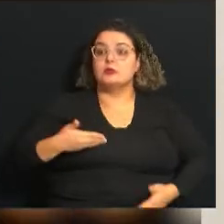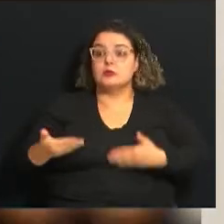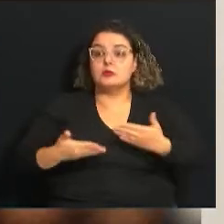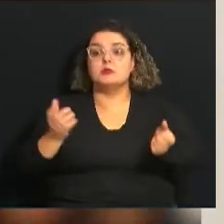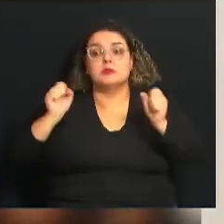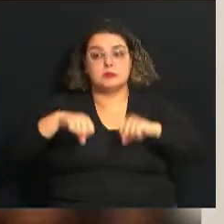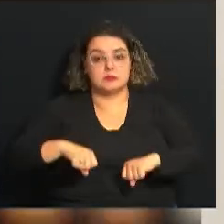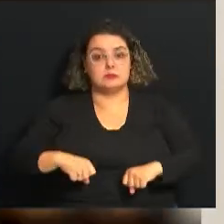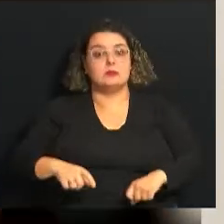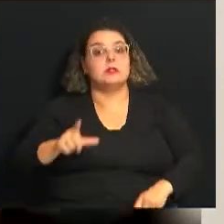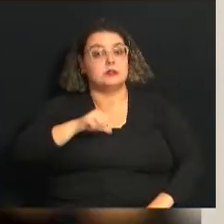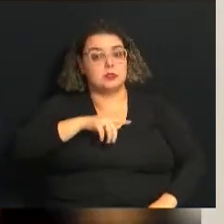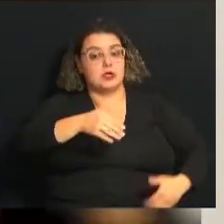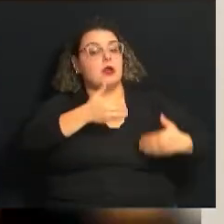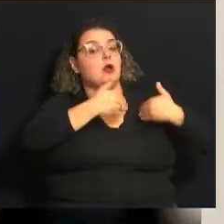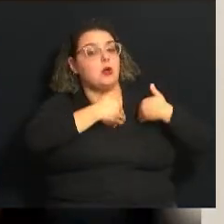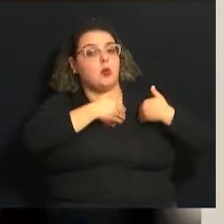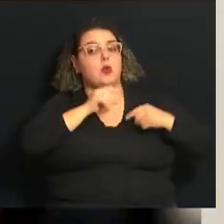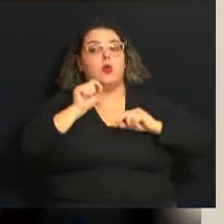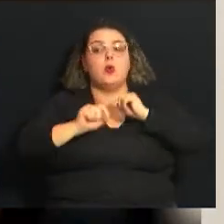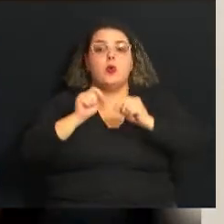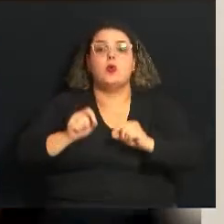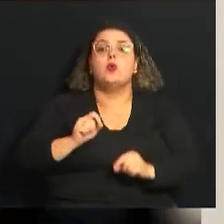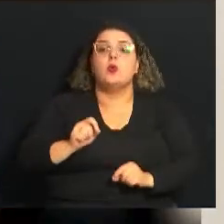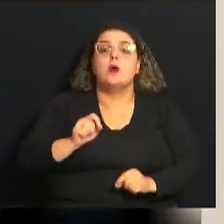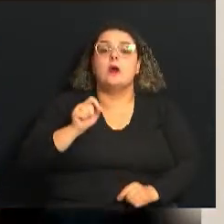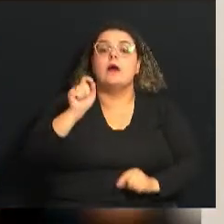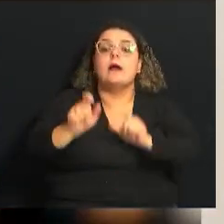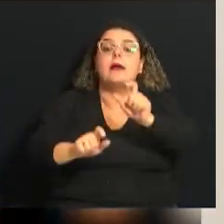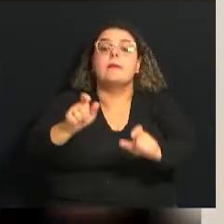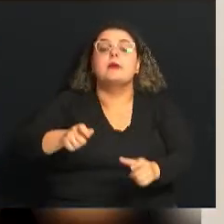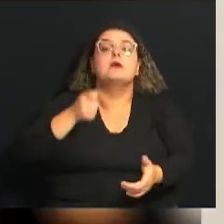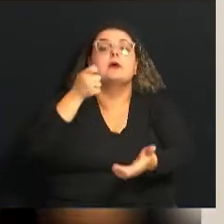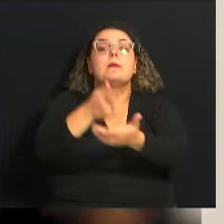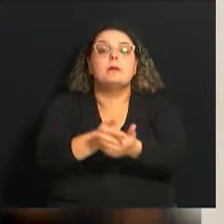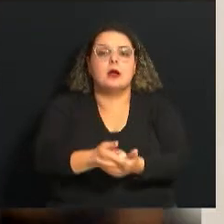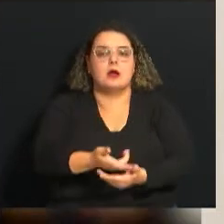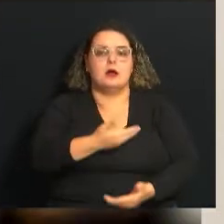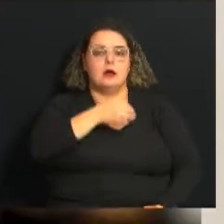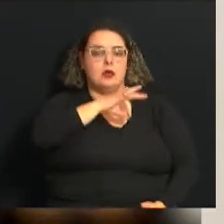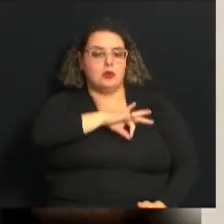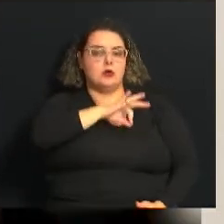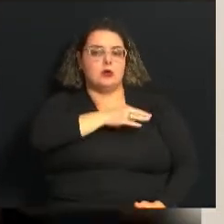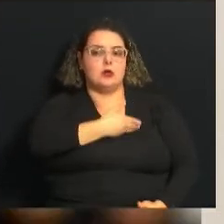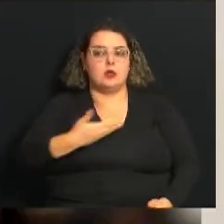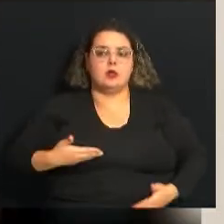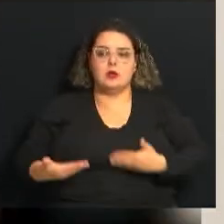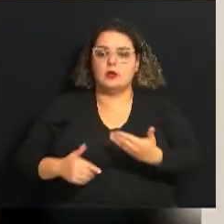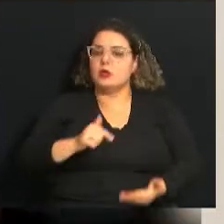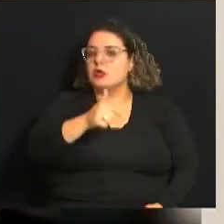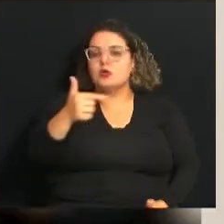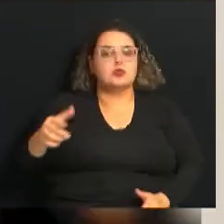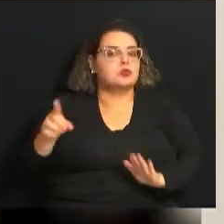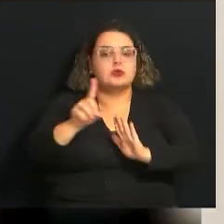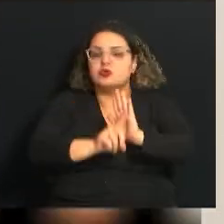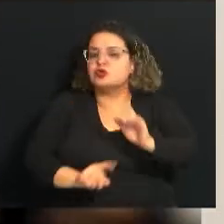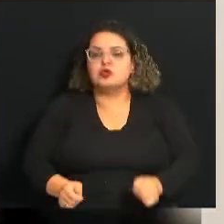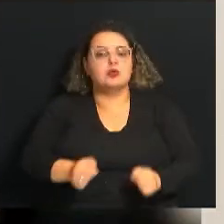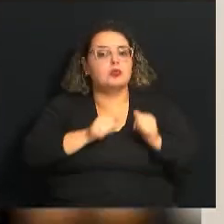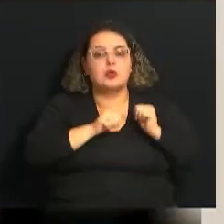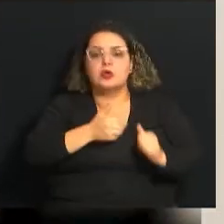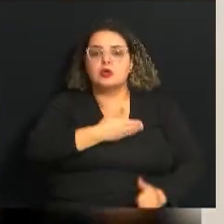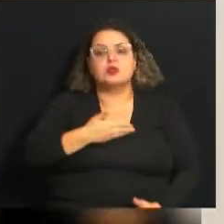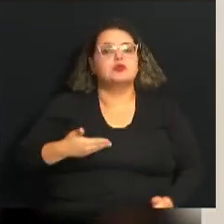que ter responsabilidade com quem paga o salário do servidor público. E a maioria não tem os direitos, os benefícios que o servidor